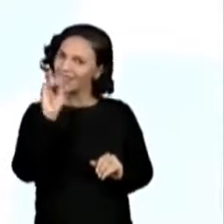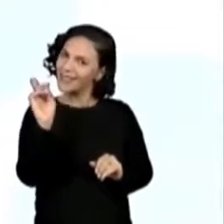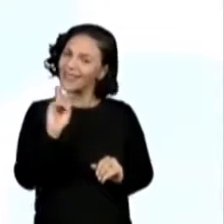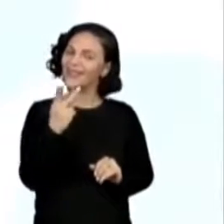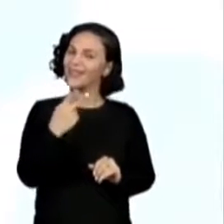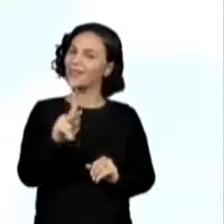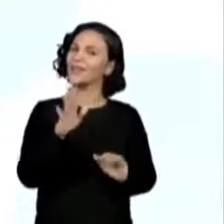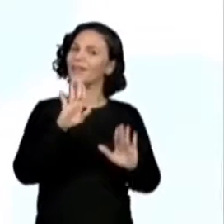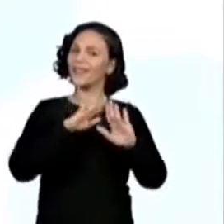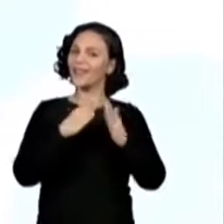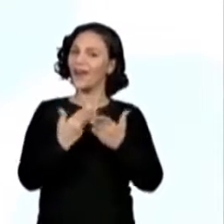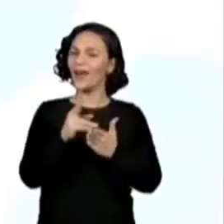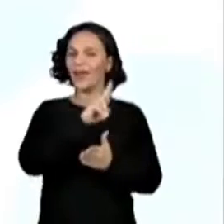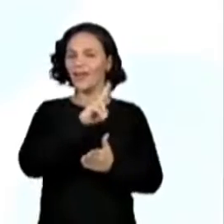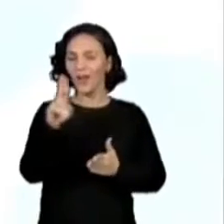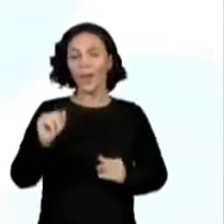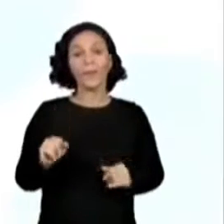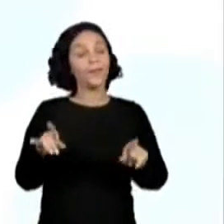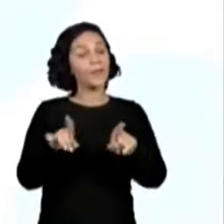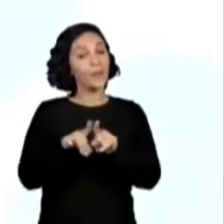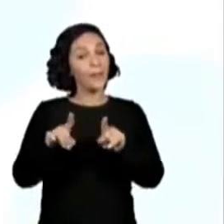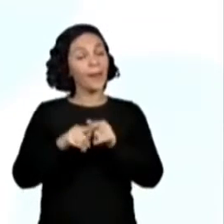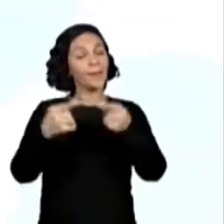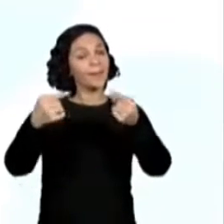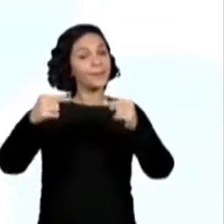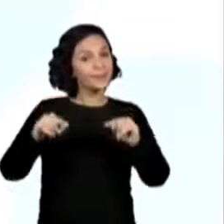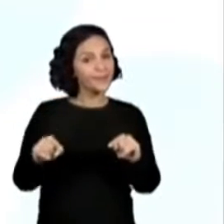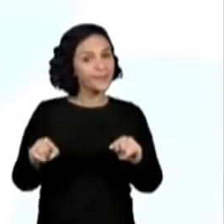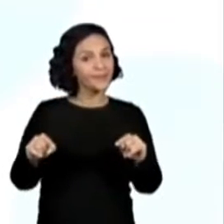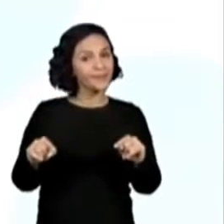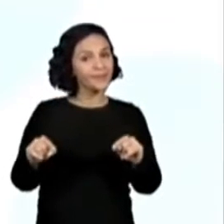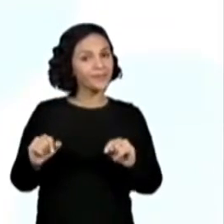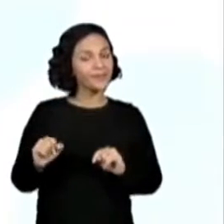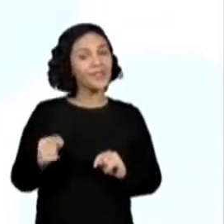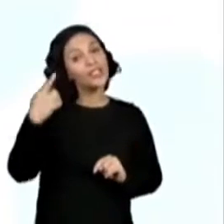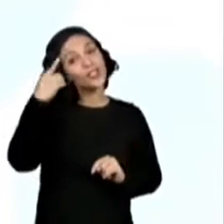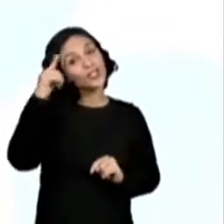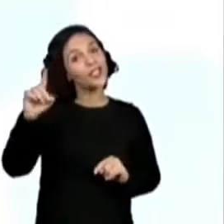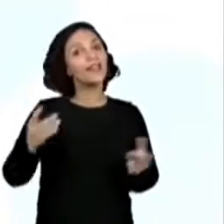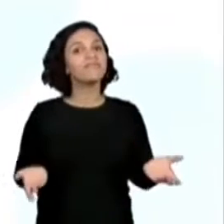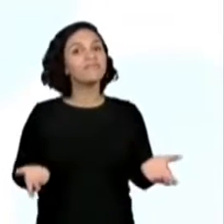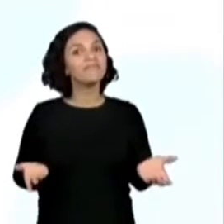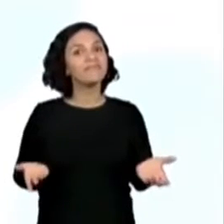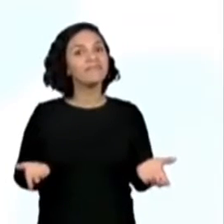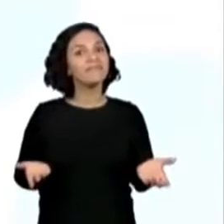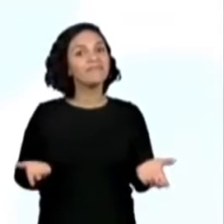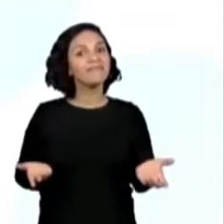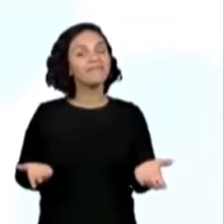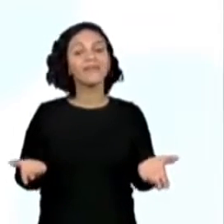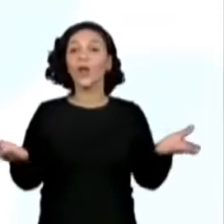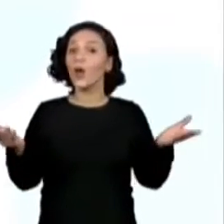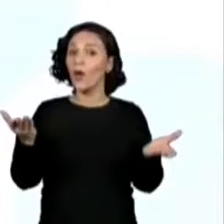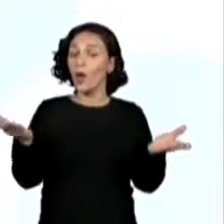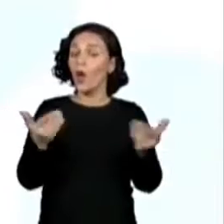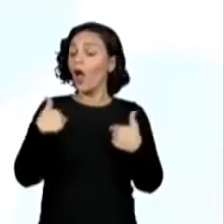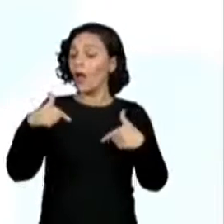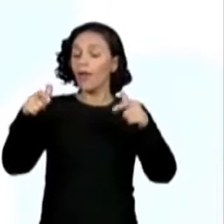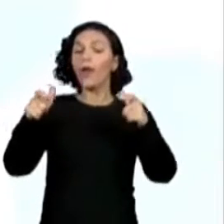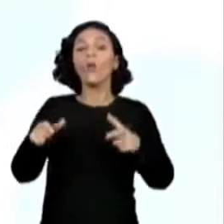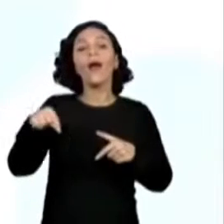de vocês. Também a data, né? Nós estamos onde,